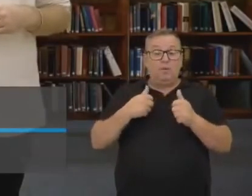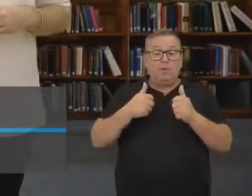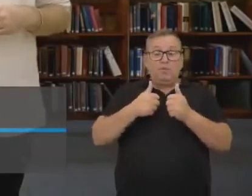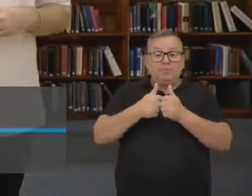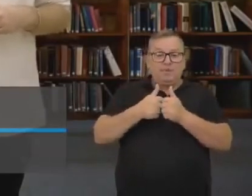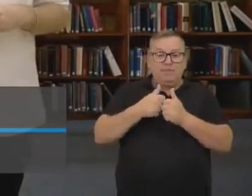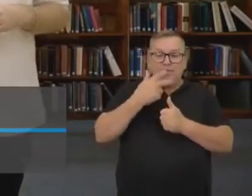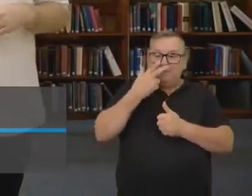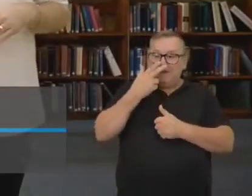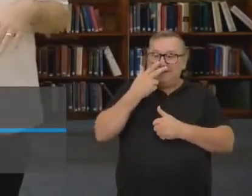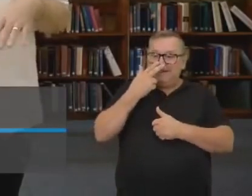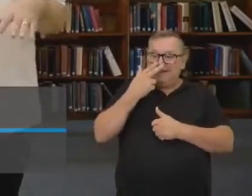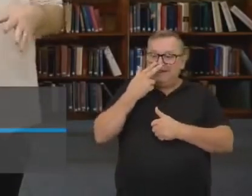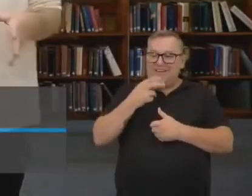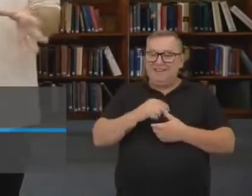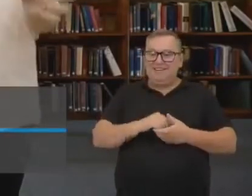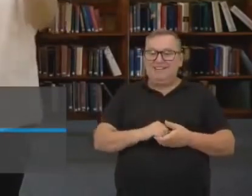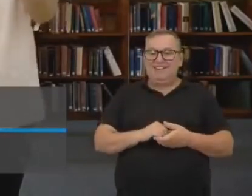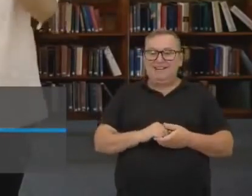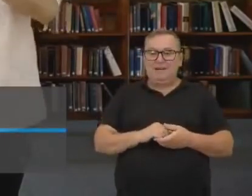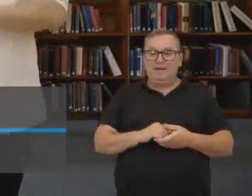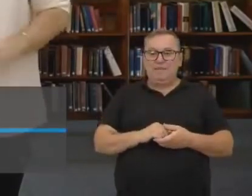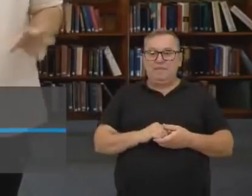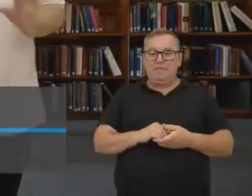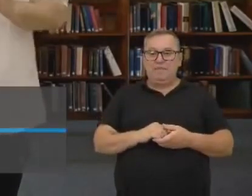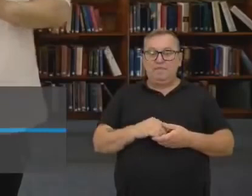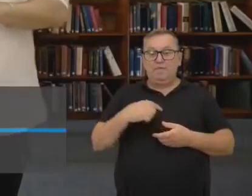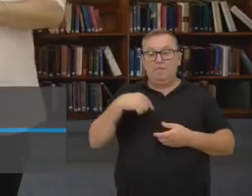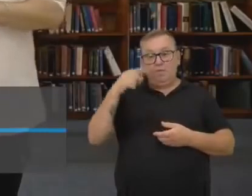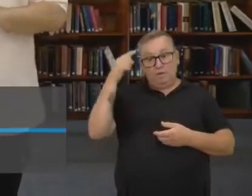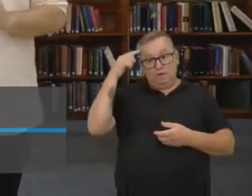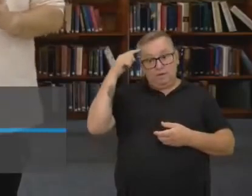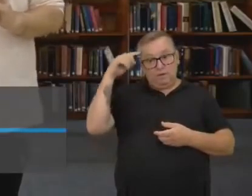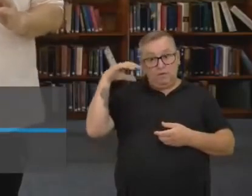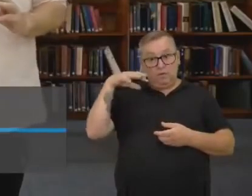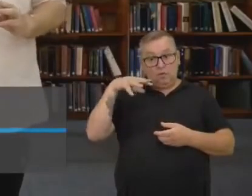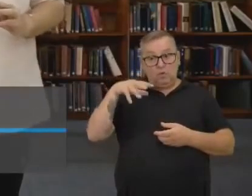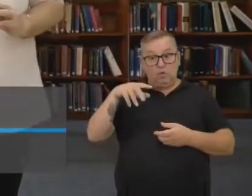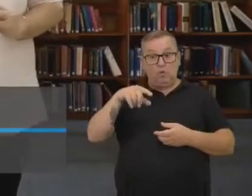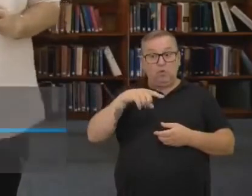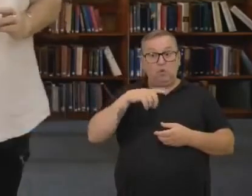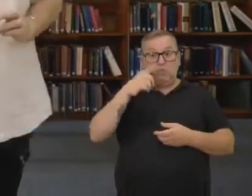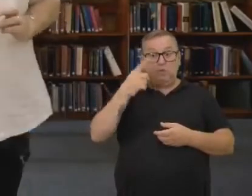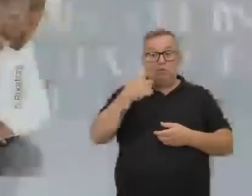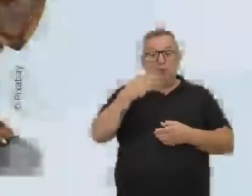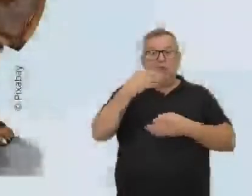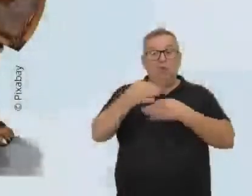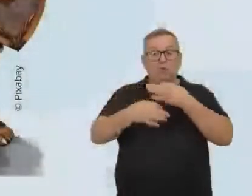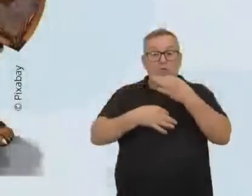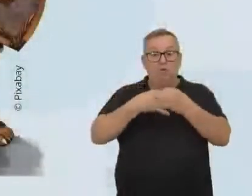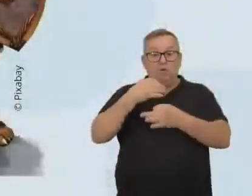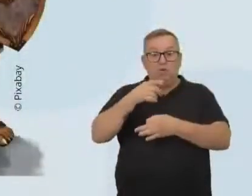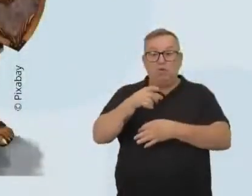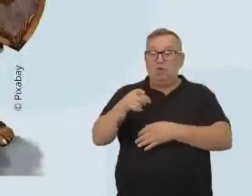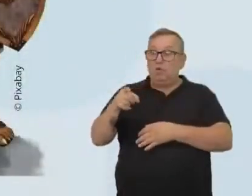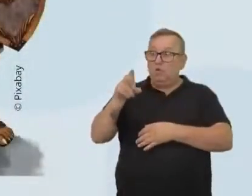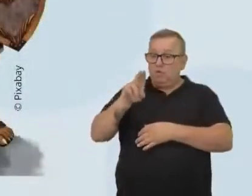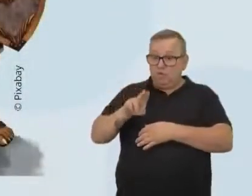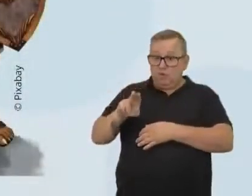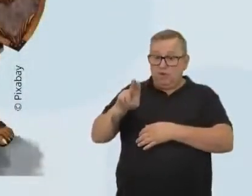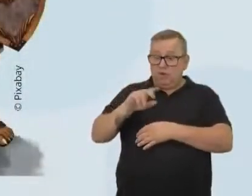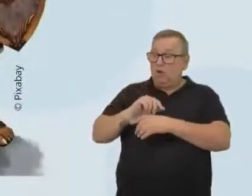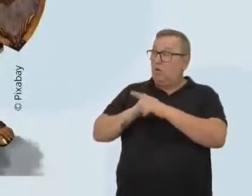próximas. Muito bem, professor. Então, pensando em tudo isso que nós falamos agora, temos mais aí uma sugestão. Você usa